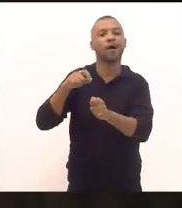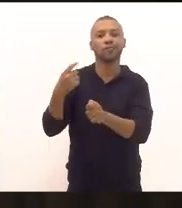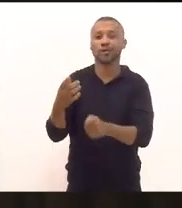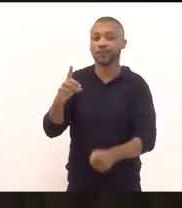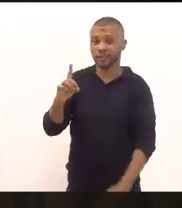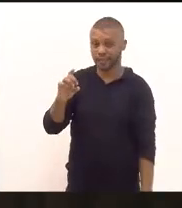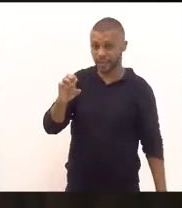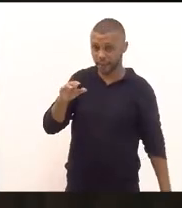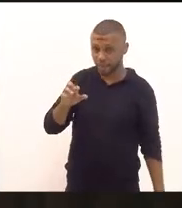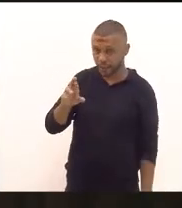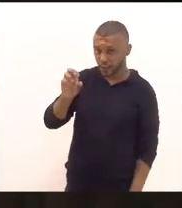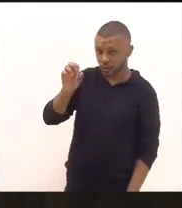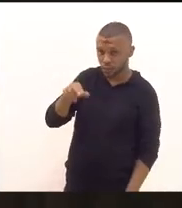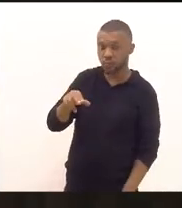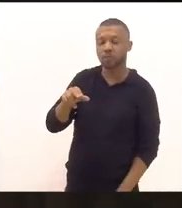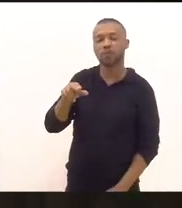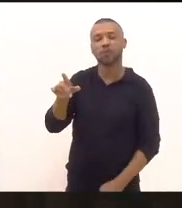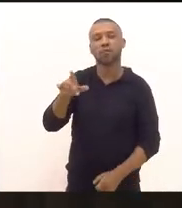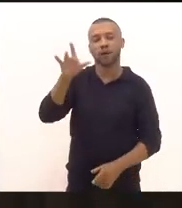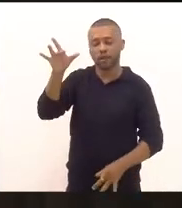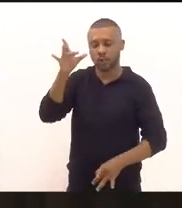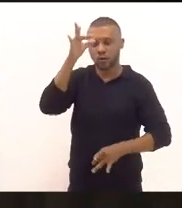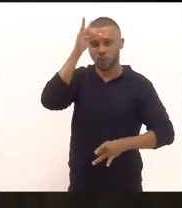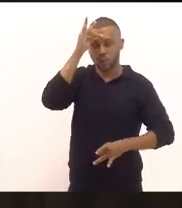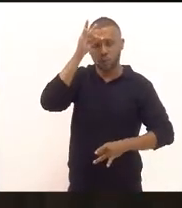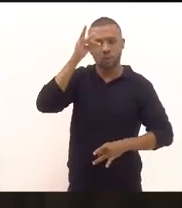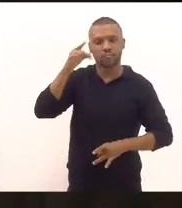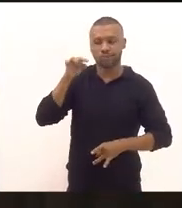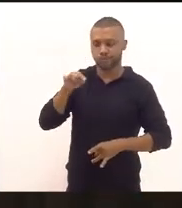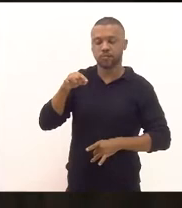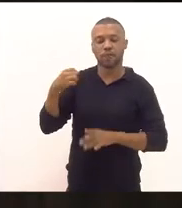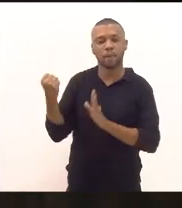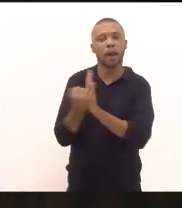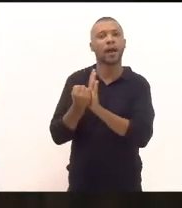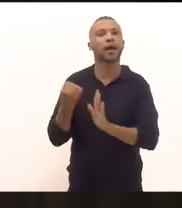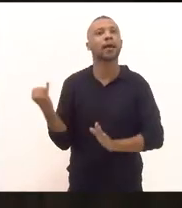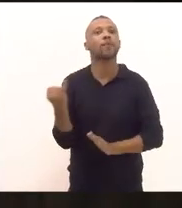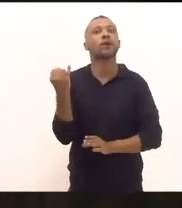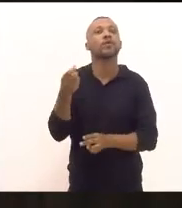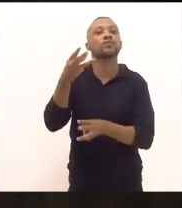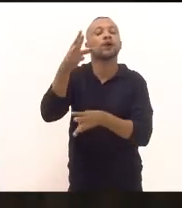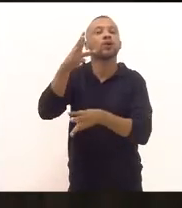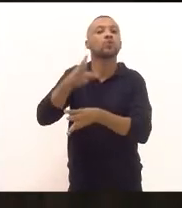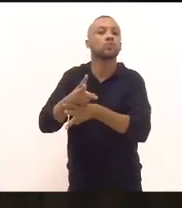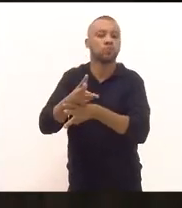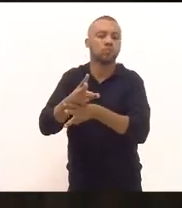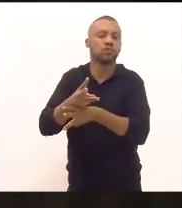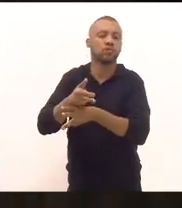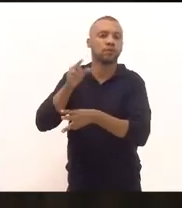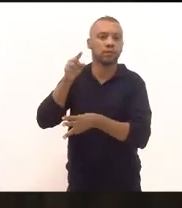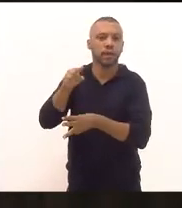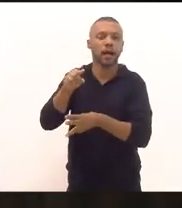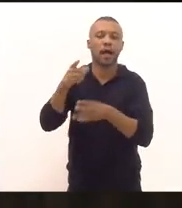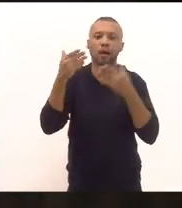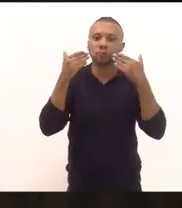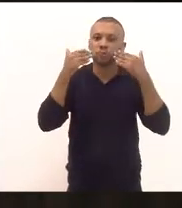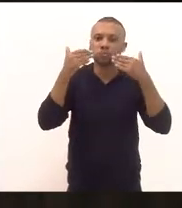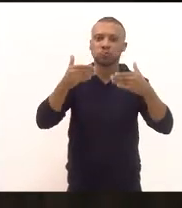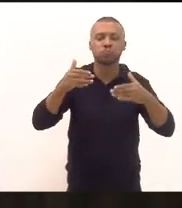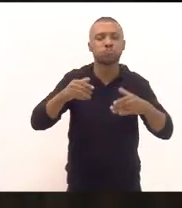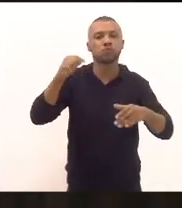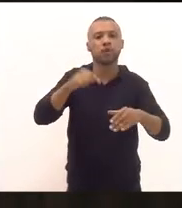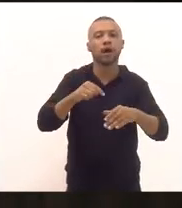Demerson de Álvaro com a interpretação importante de Exú na comissão de frente da Acadêmicos